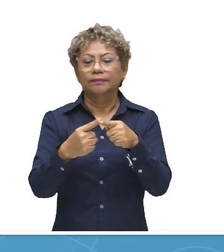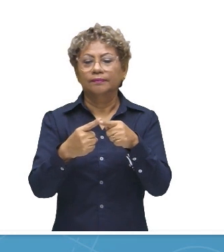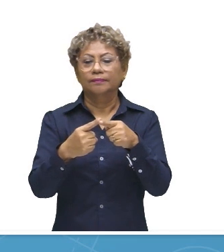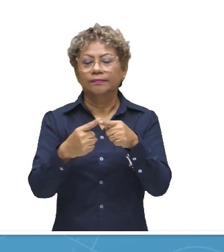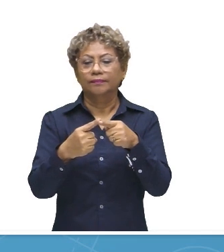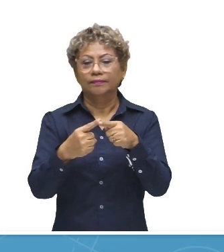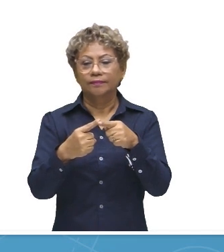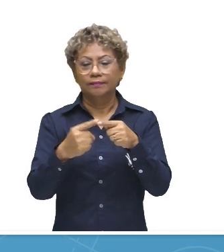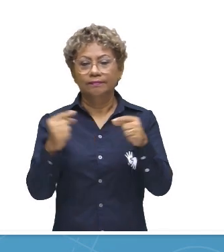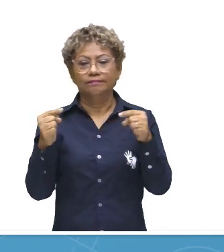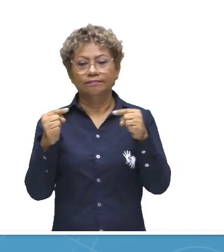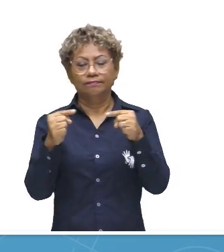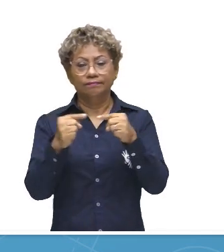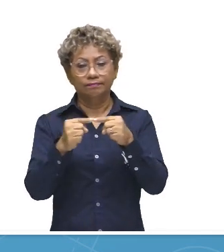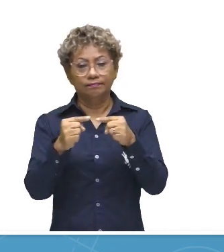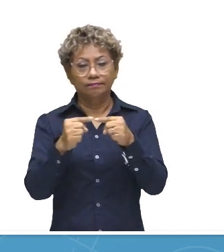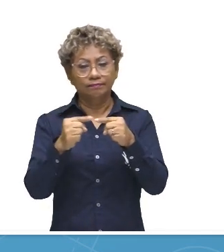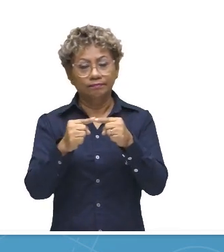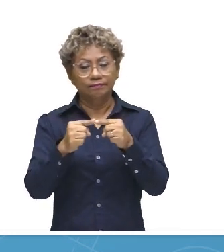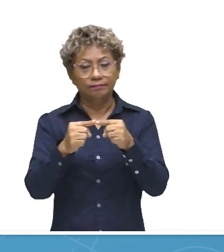quando ele é chamado de convexo.